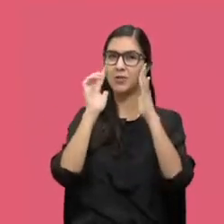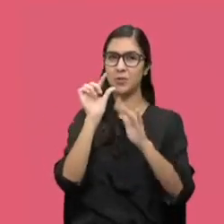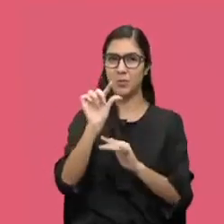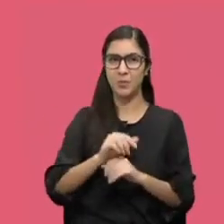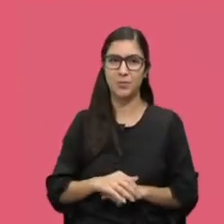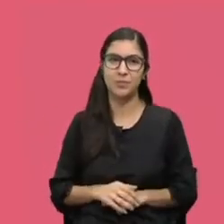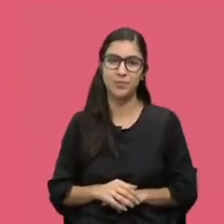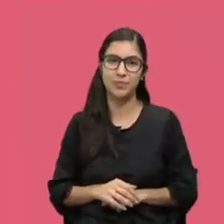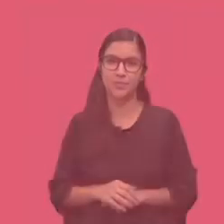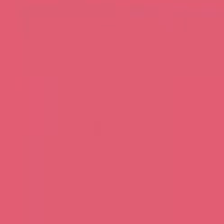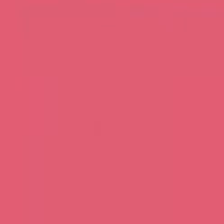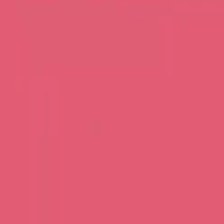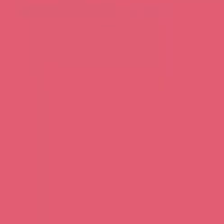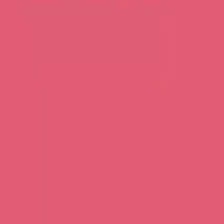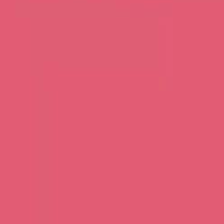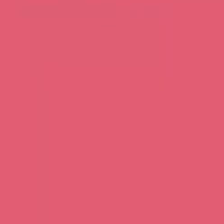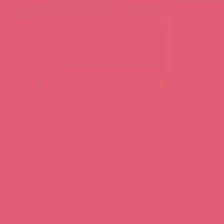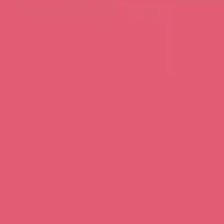isso.